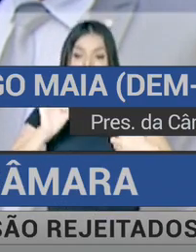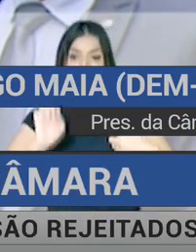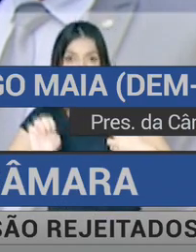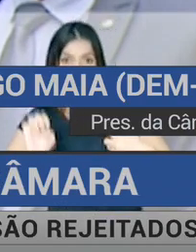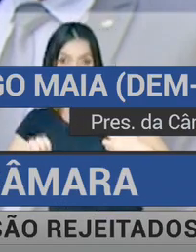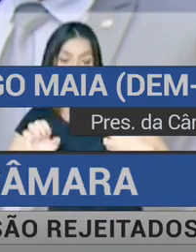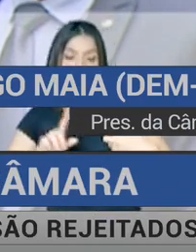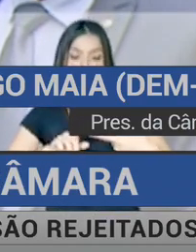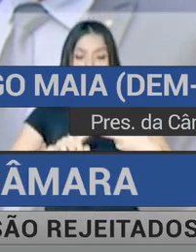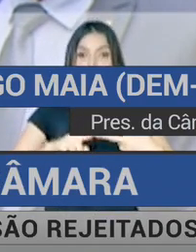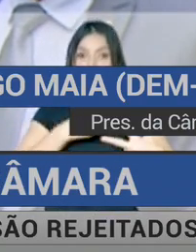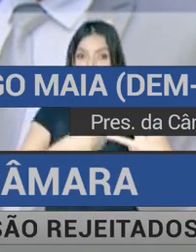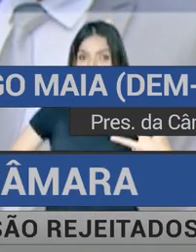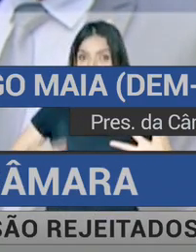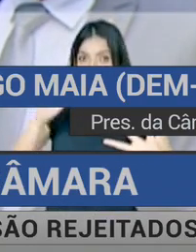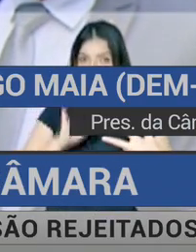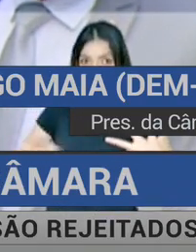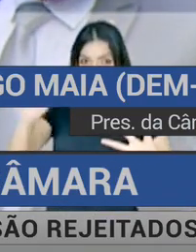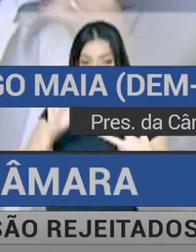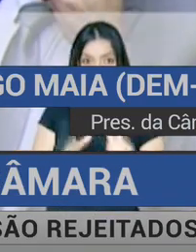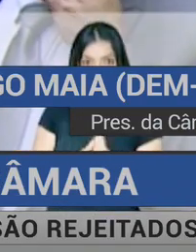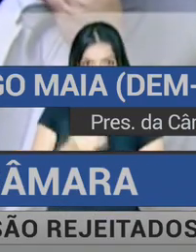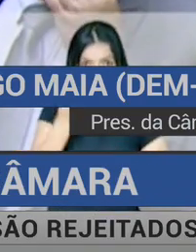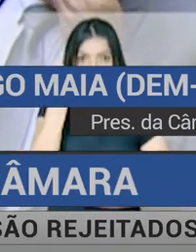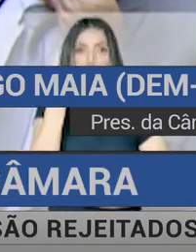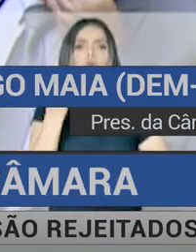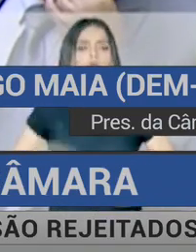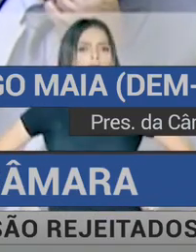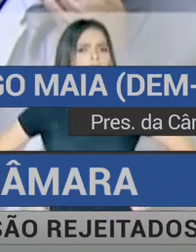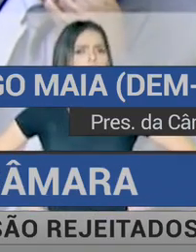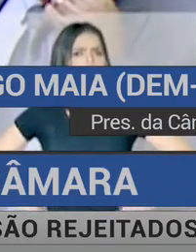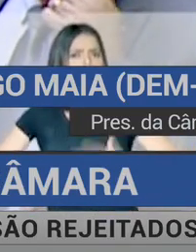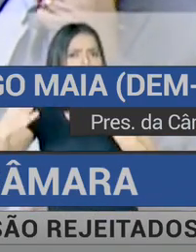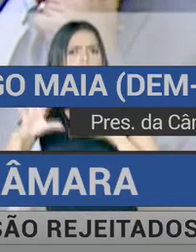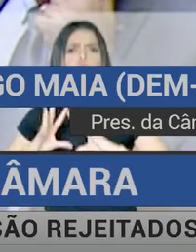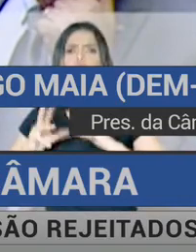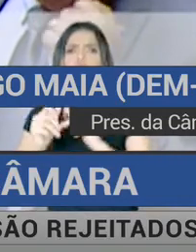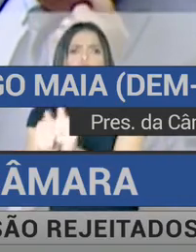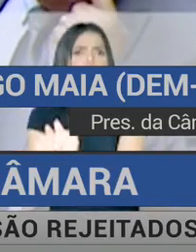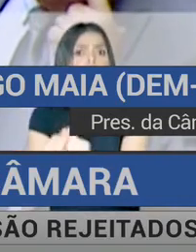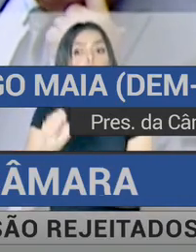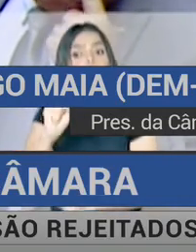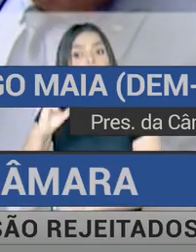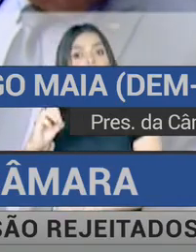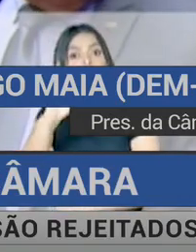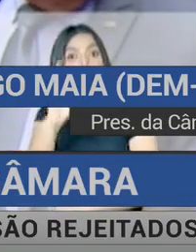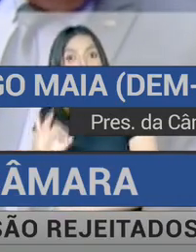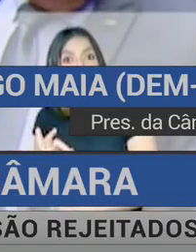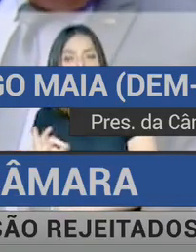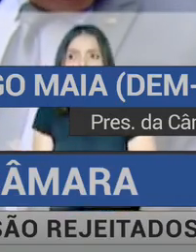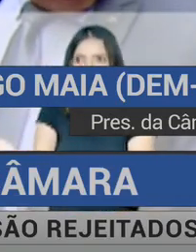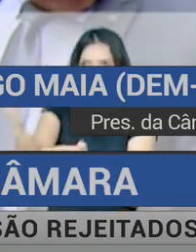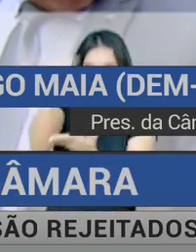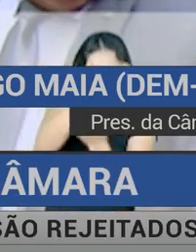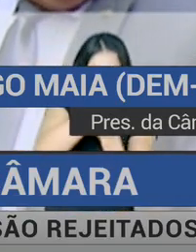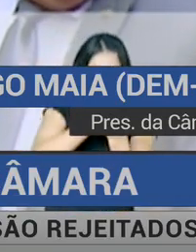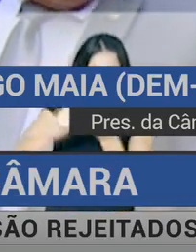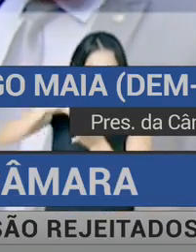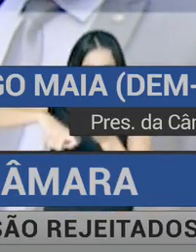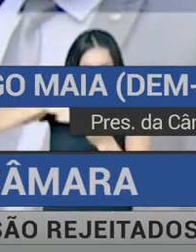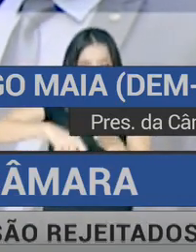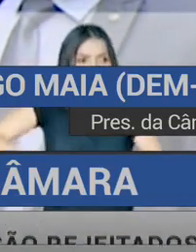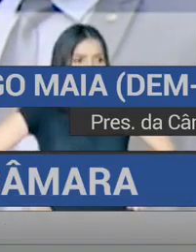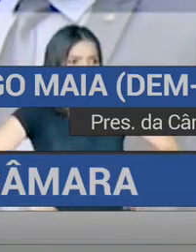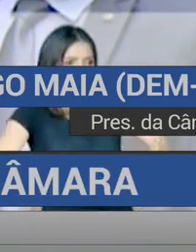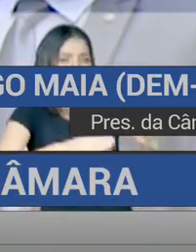gastam 80% de tudo do que arrecadam com pessoal e previdência. O